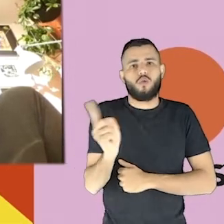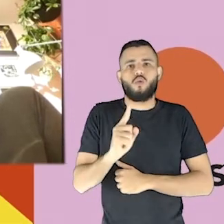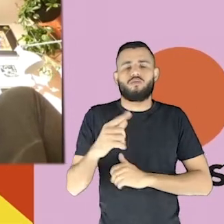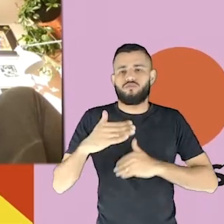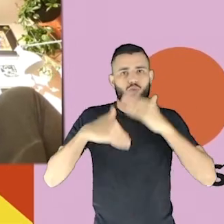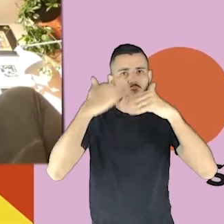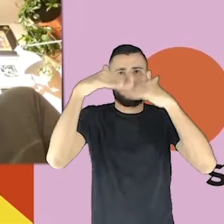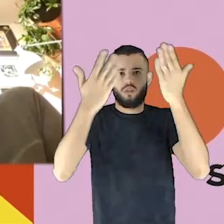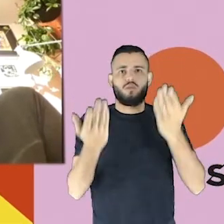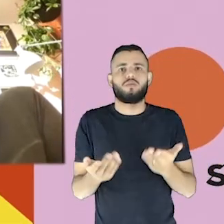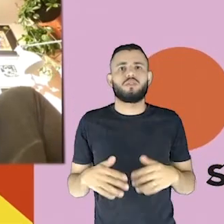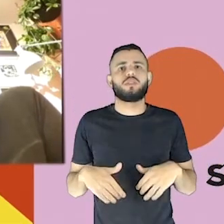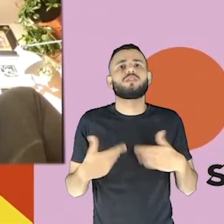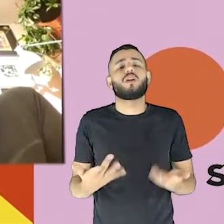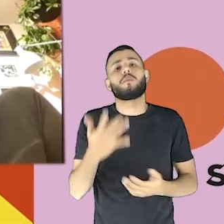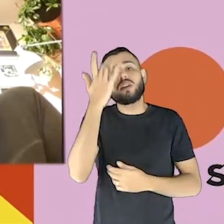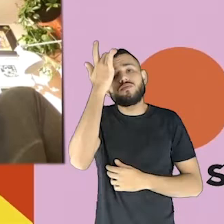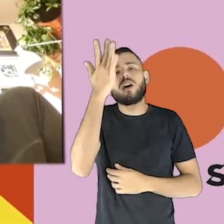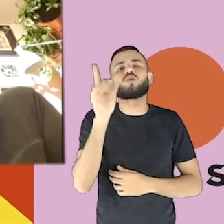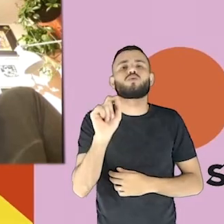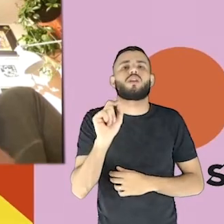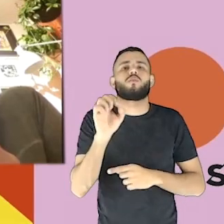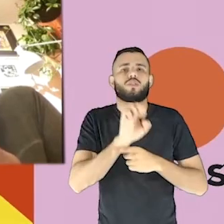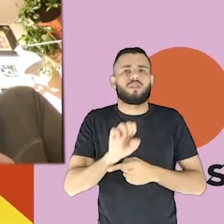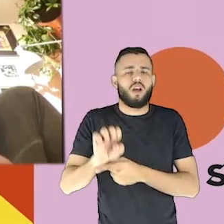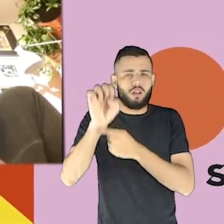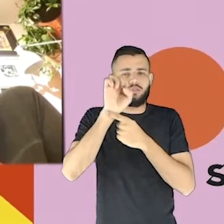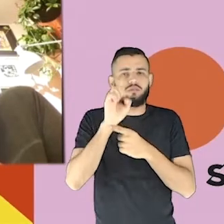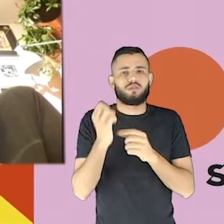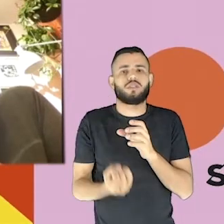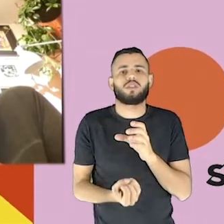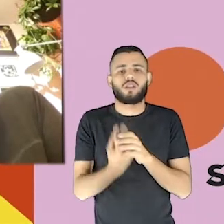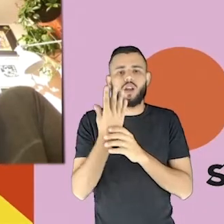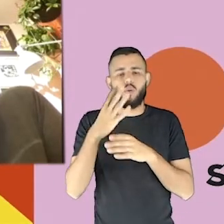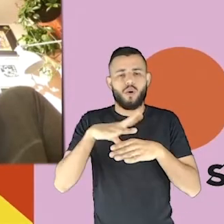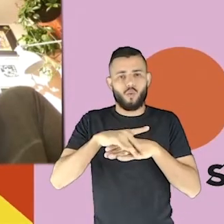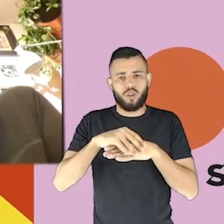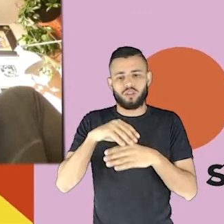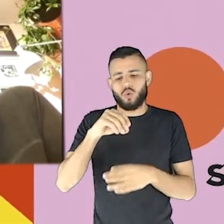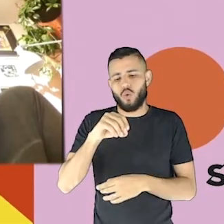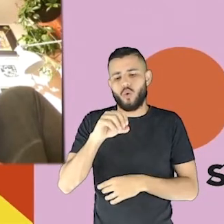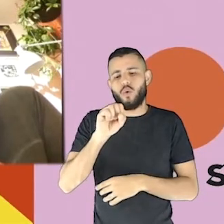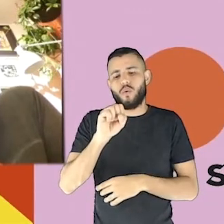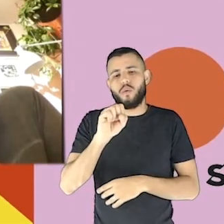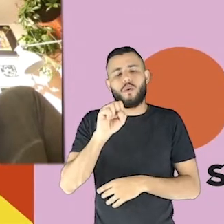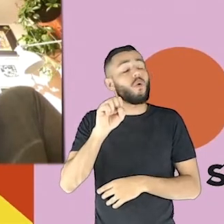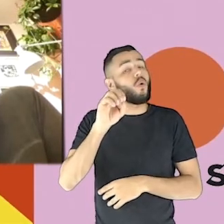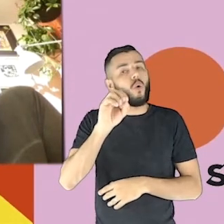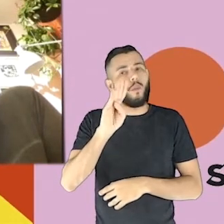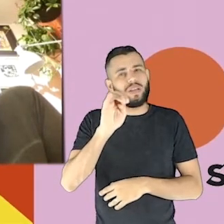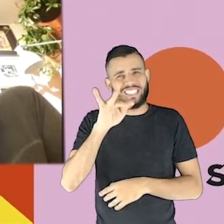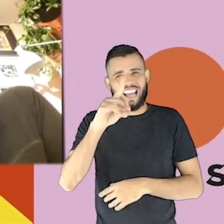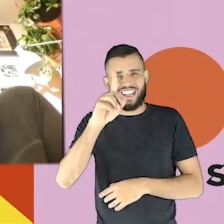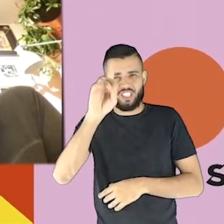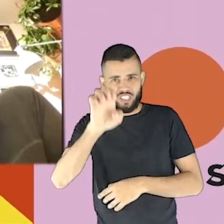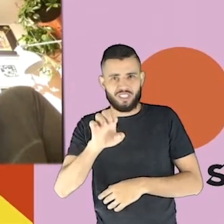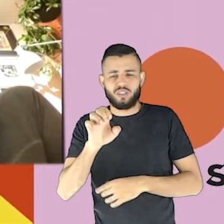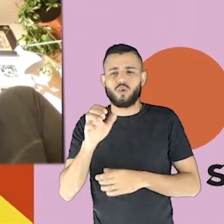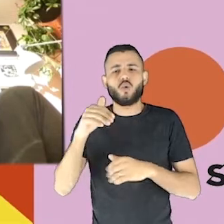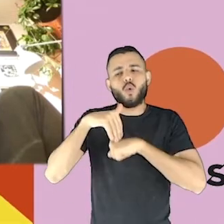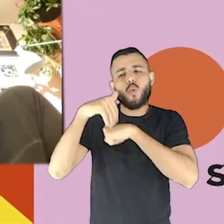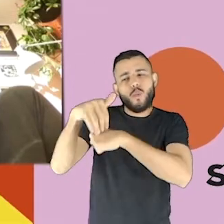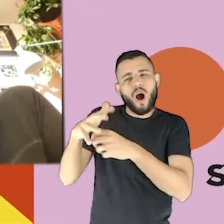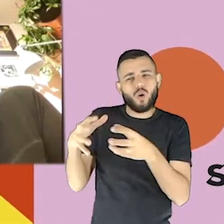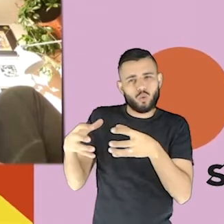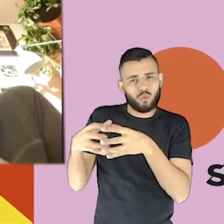essa evolução. Então, o que é mais fácil para o Estado? Criar uma doença, que é a obesidade, culpar um grupo de pessoas,